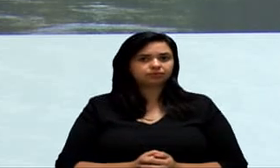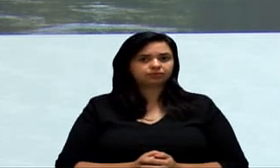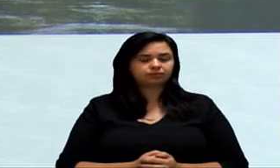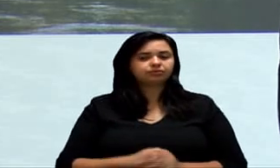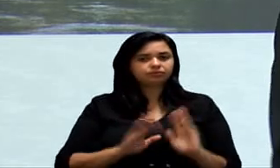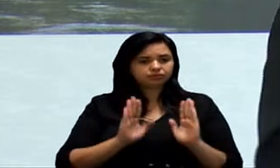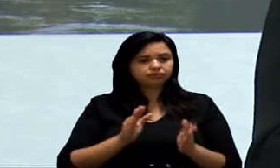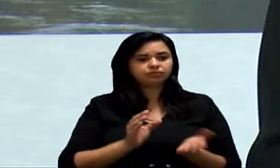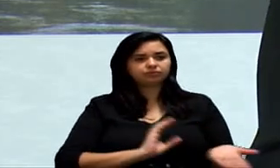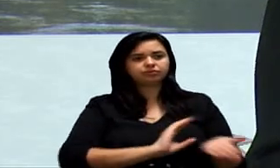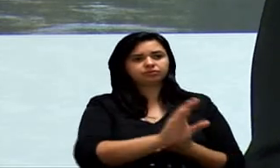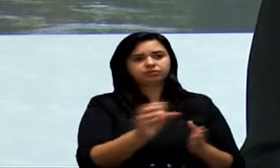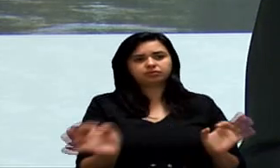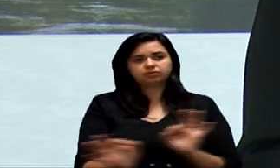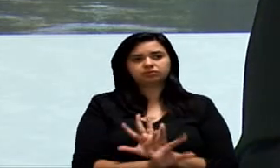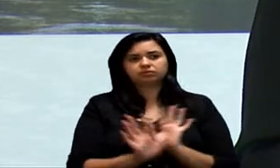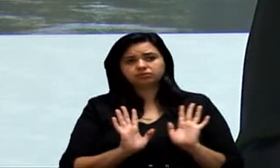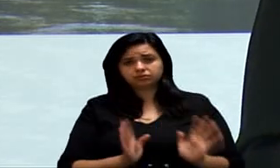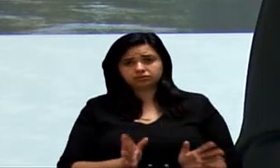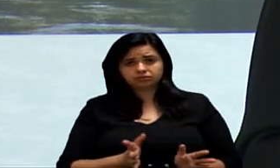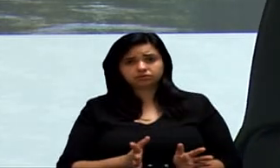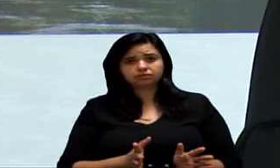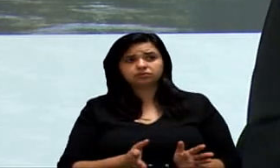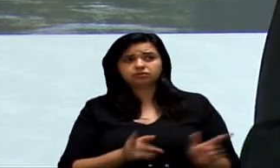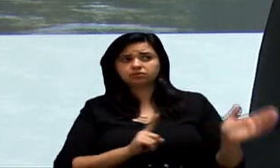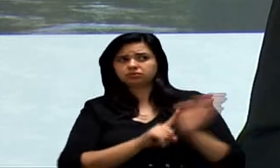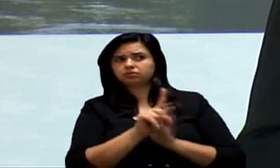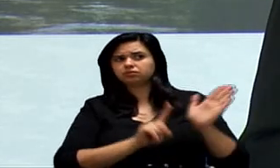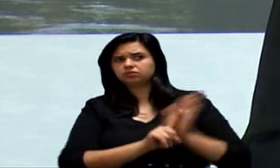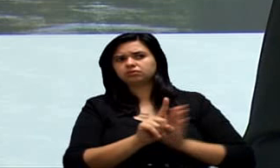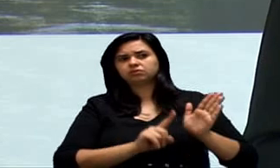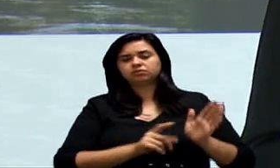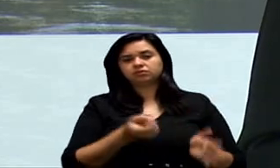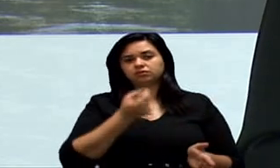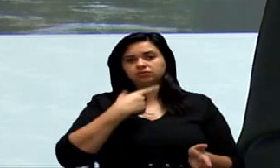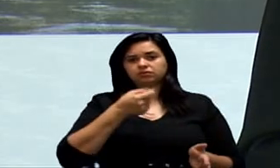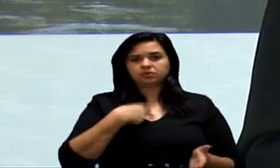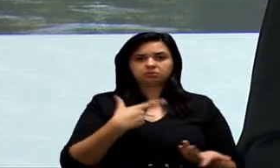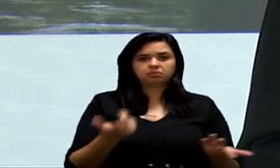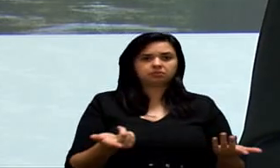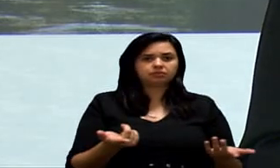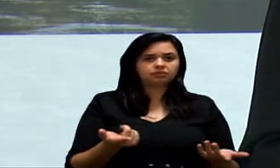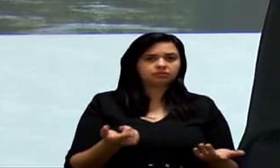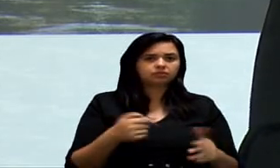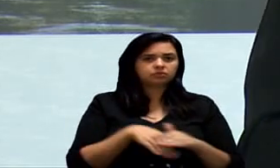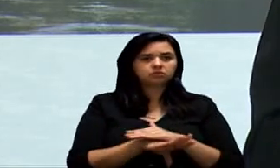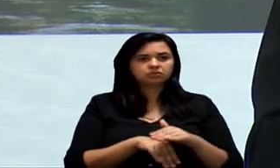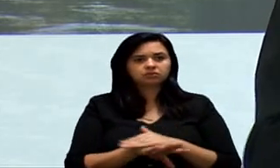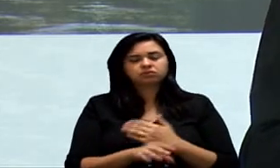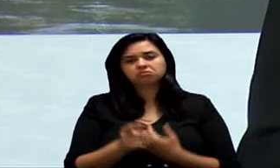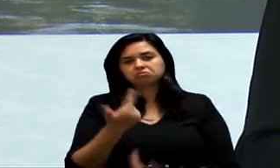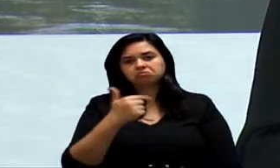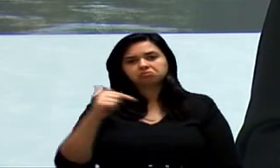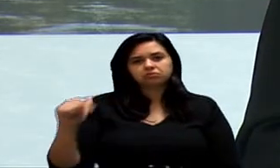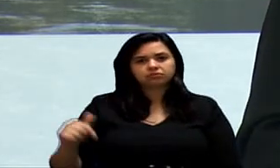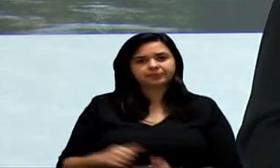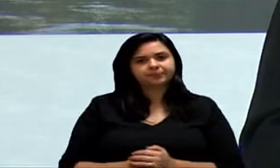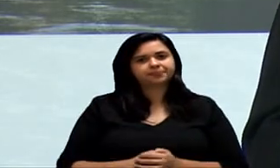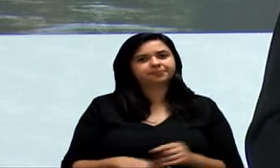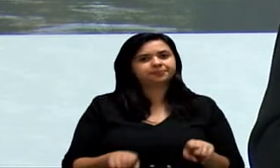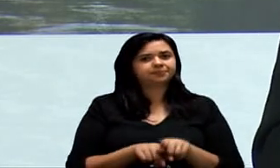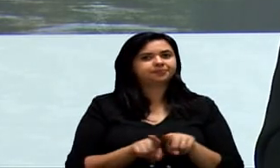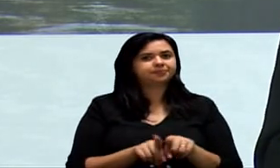tendo estoque e não ter nas UBS. Então, a gente vem com esse requerimento e pedindo e para estar